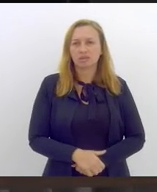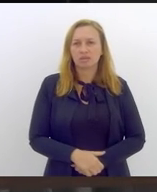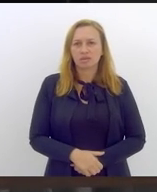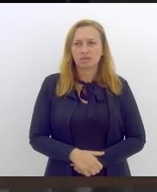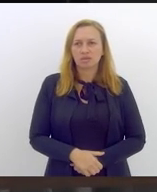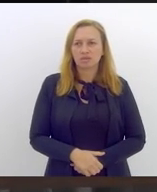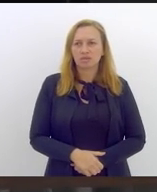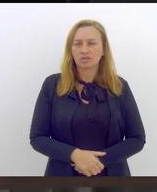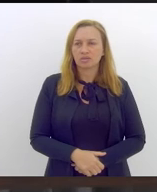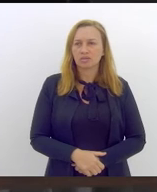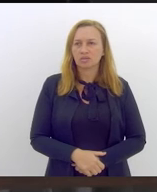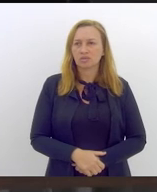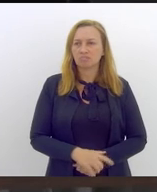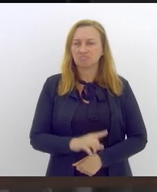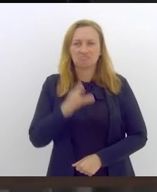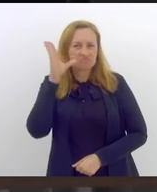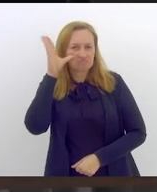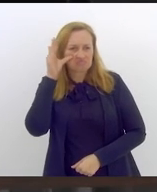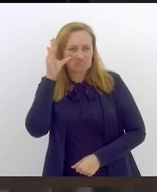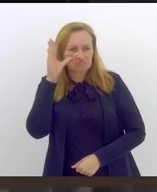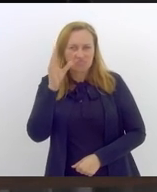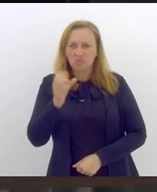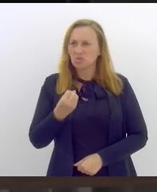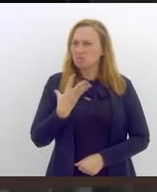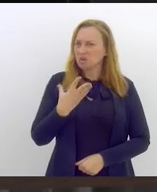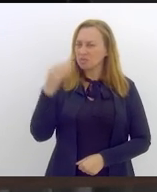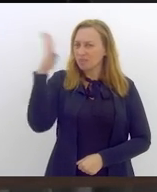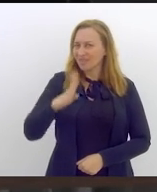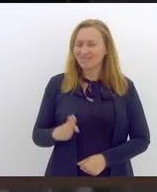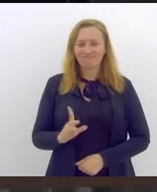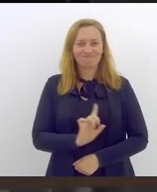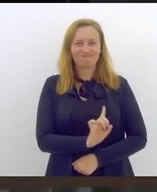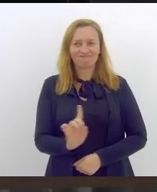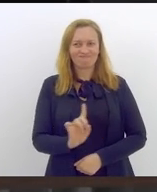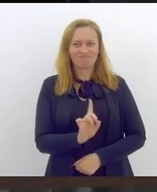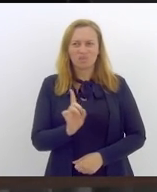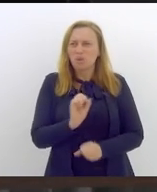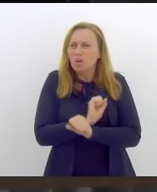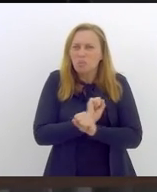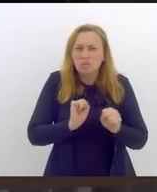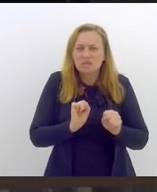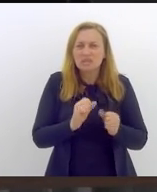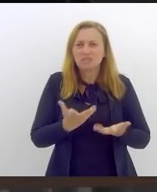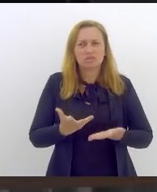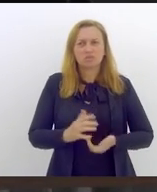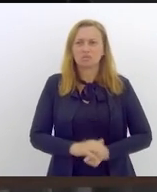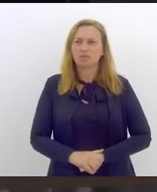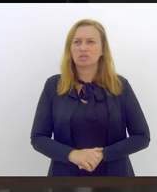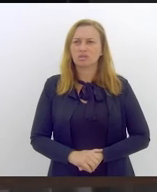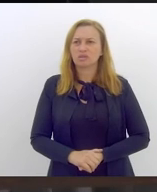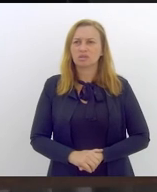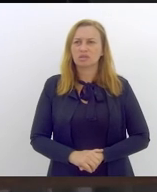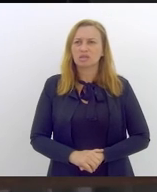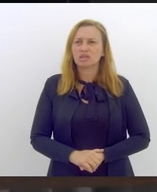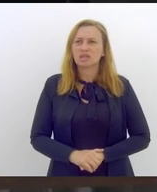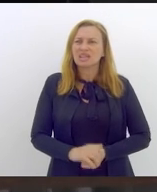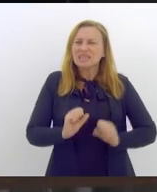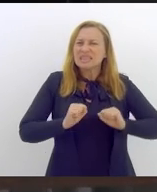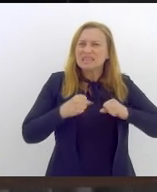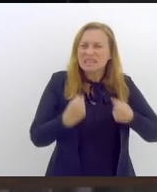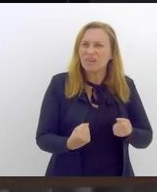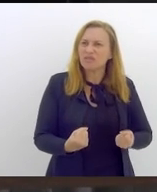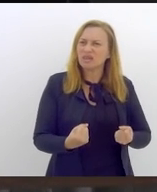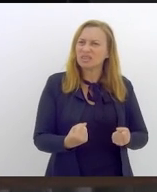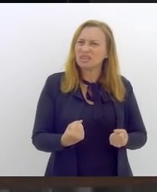e que não está interessado no meio do Brasil não é possível isso alguém defender